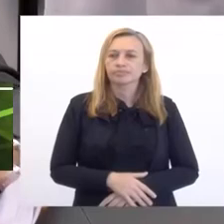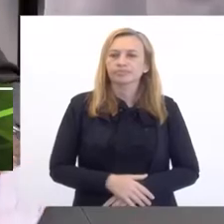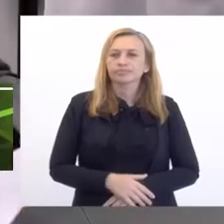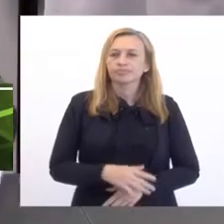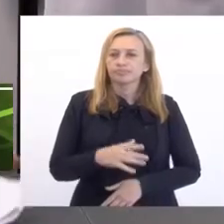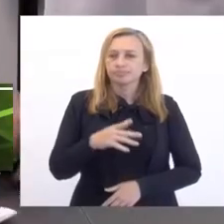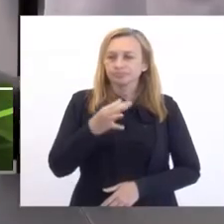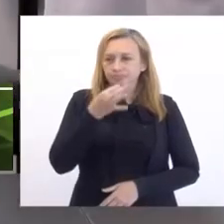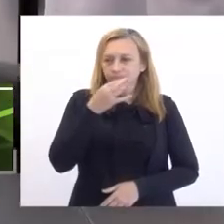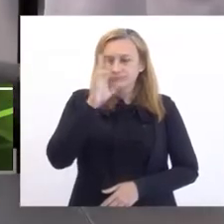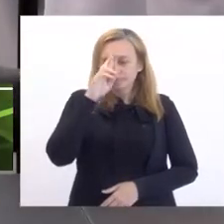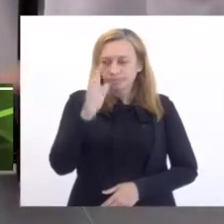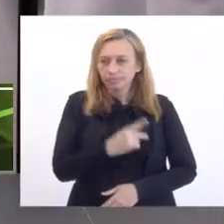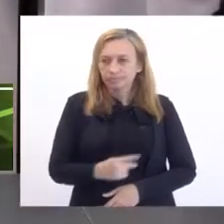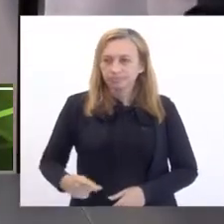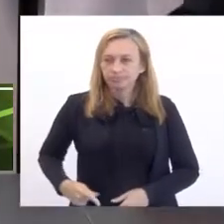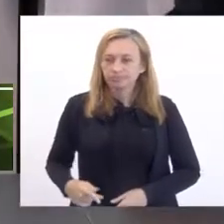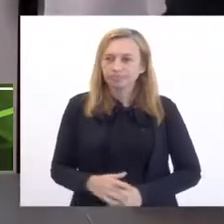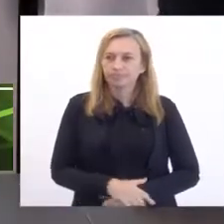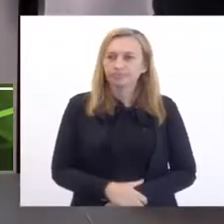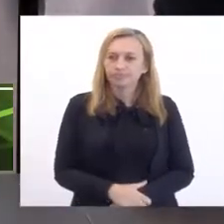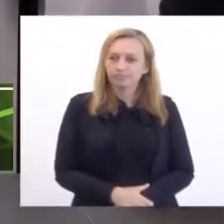presidente.